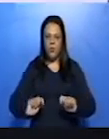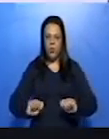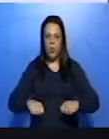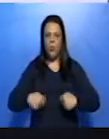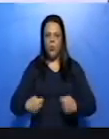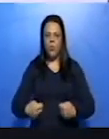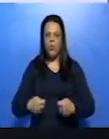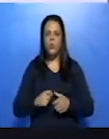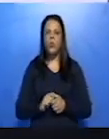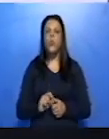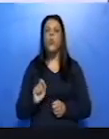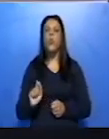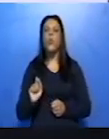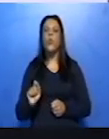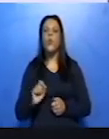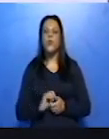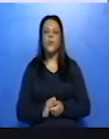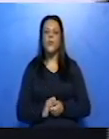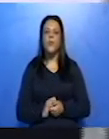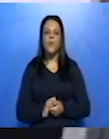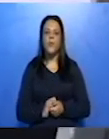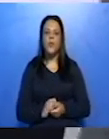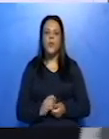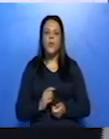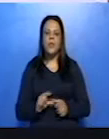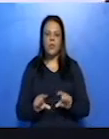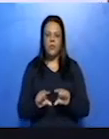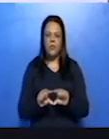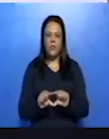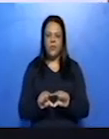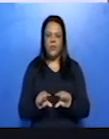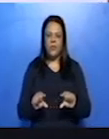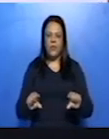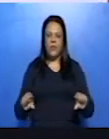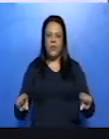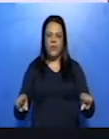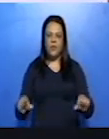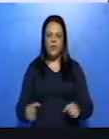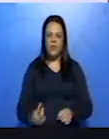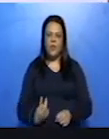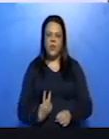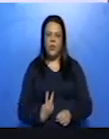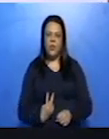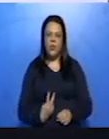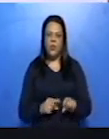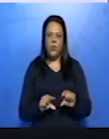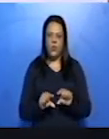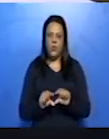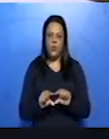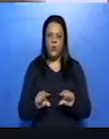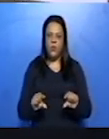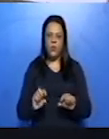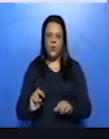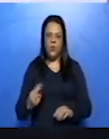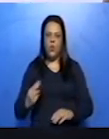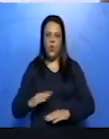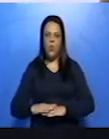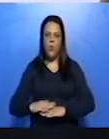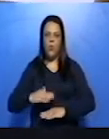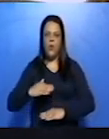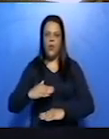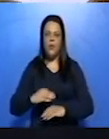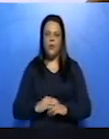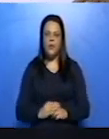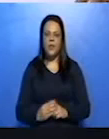ver a distinção? É aquele formado por duas orações ou mais. Então, a partir de duas